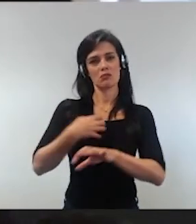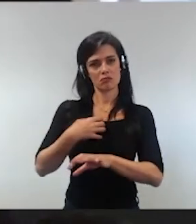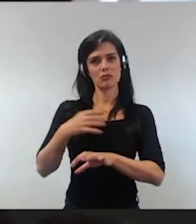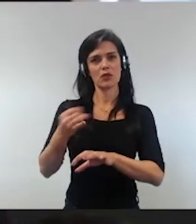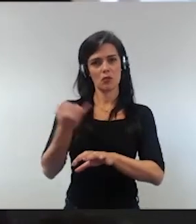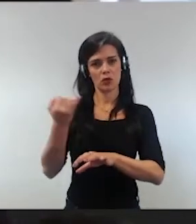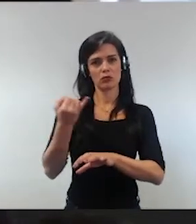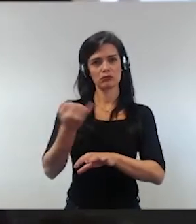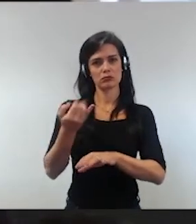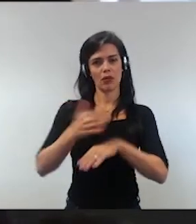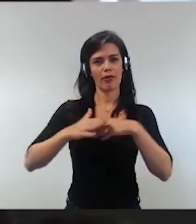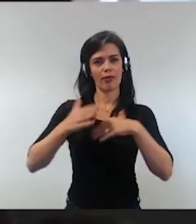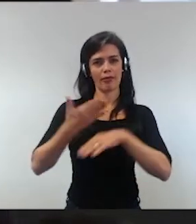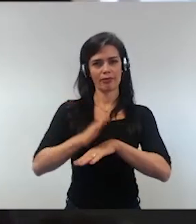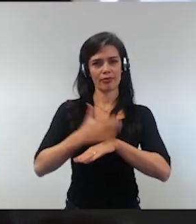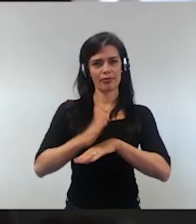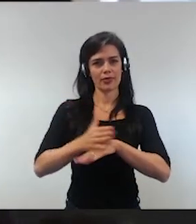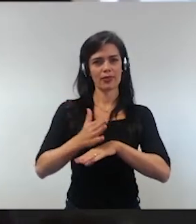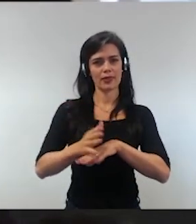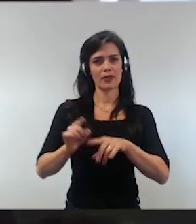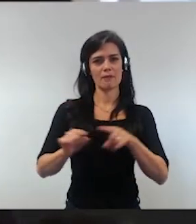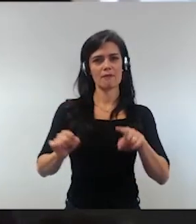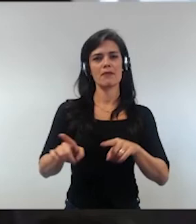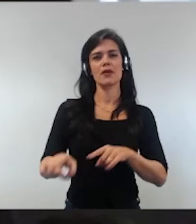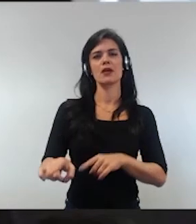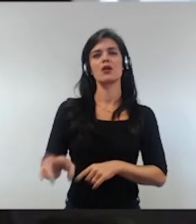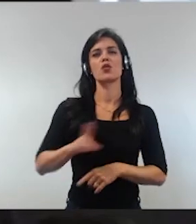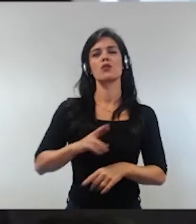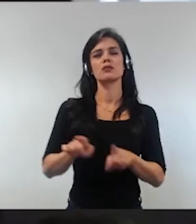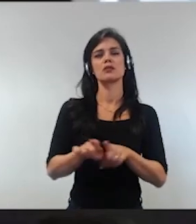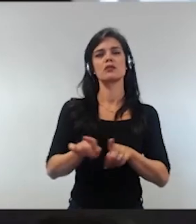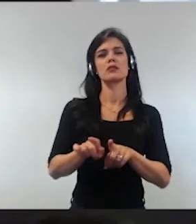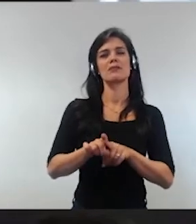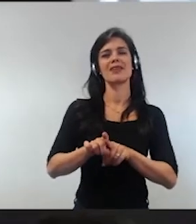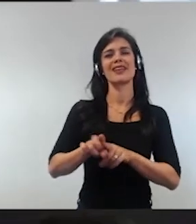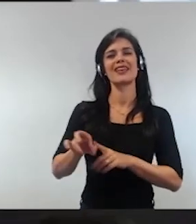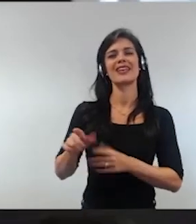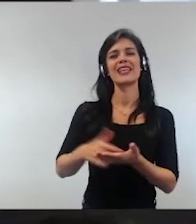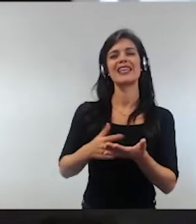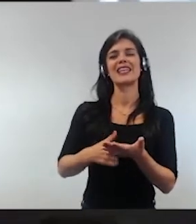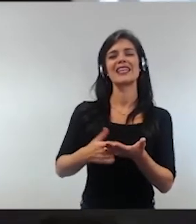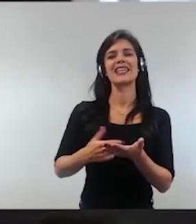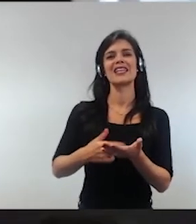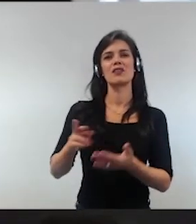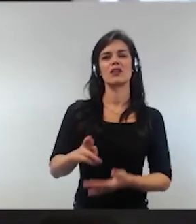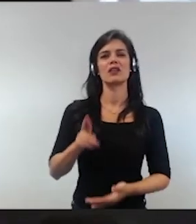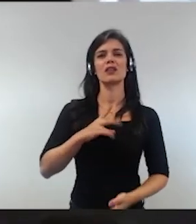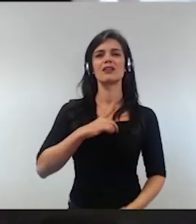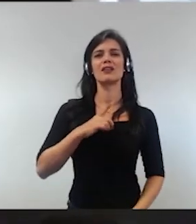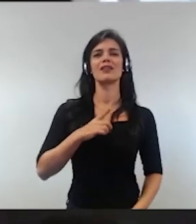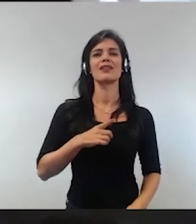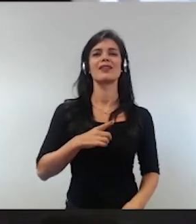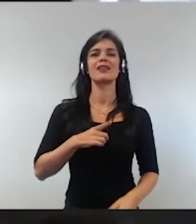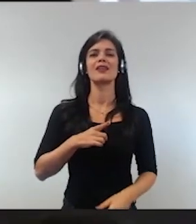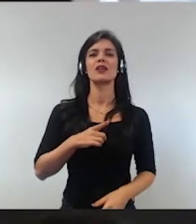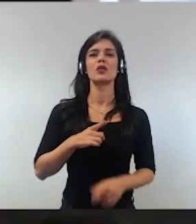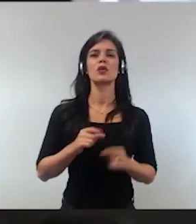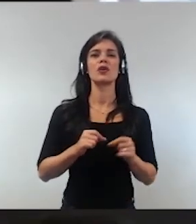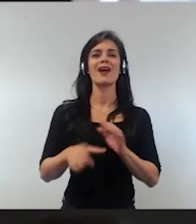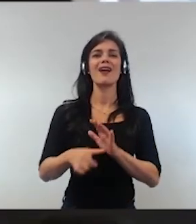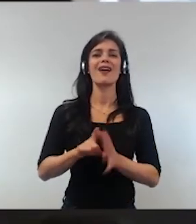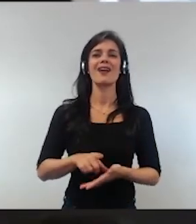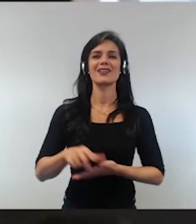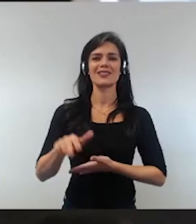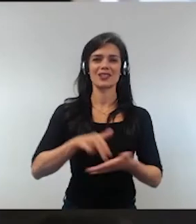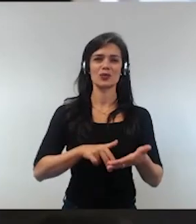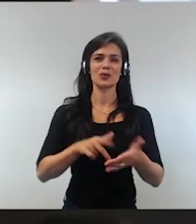que esse resultado e a importância do livro vem antes mesmo da leitura,